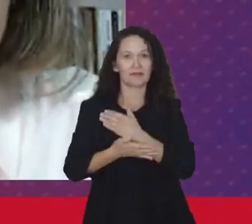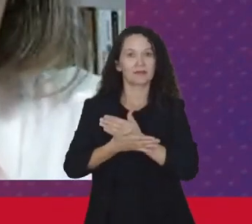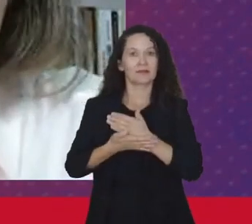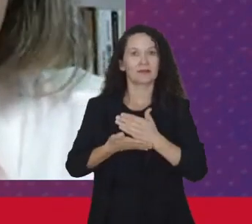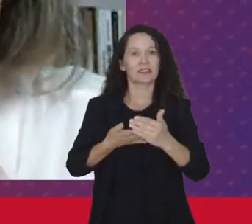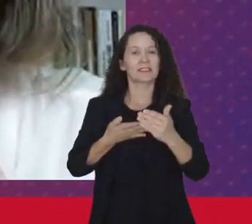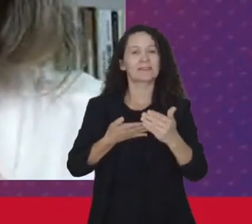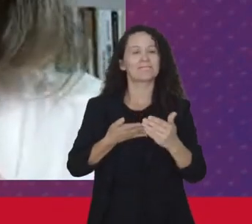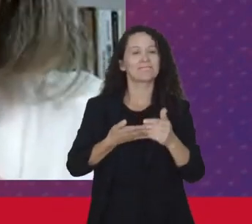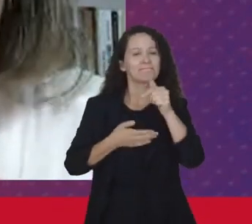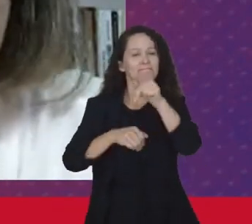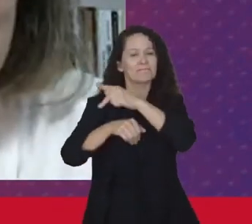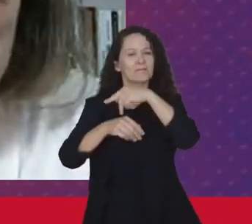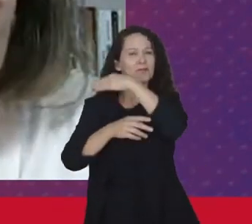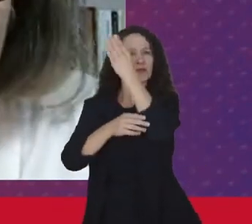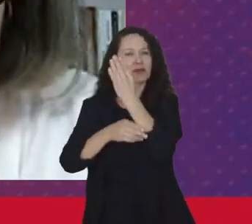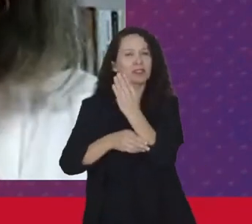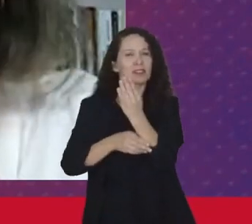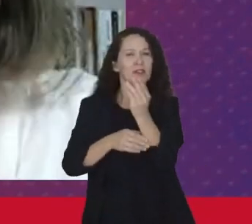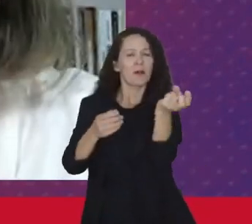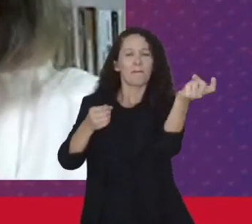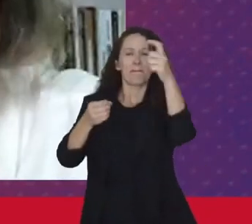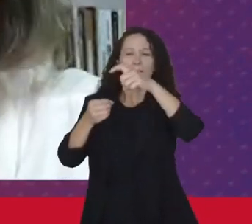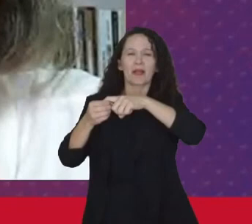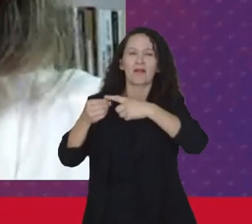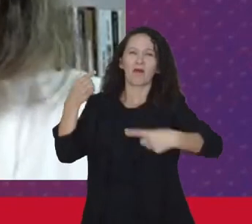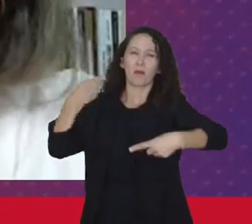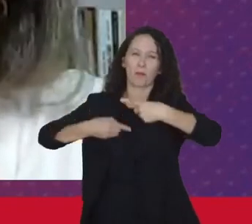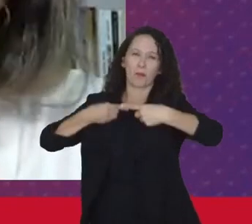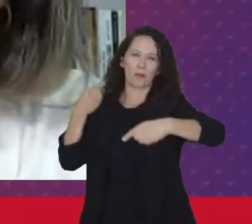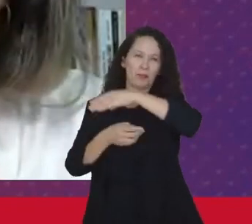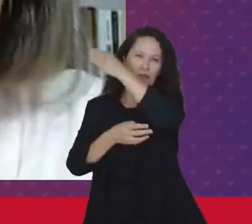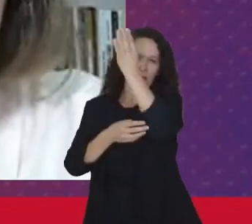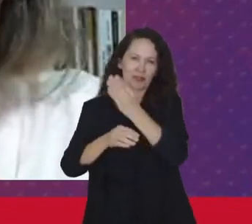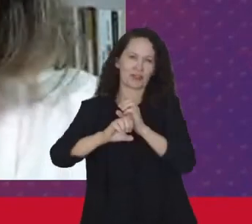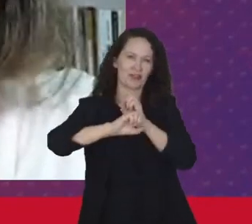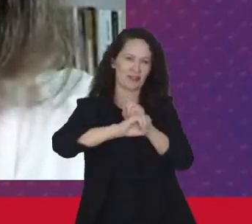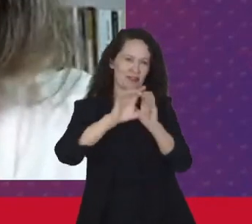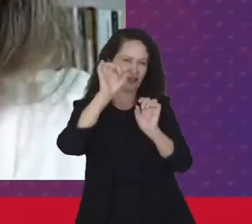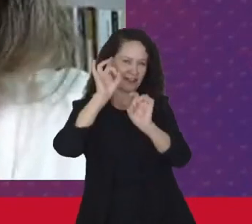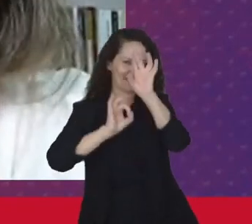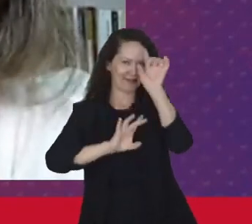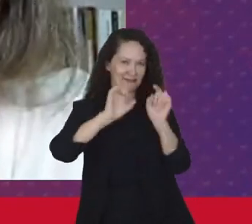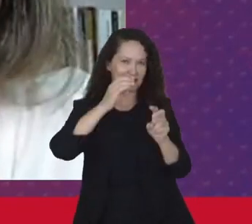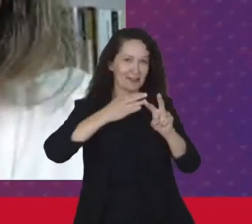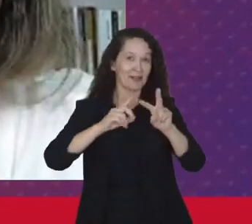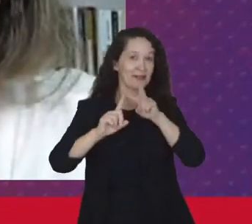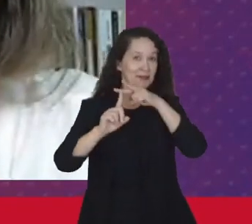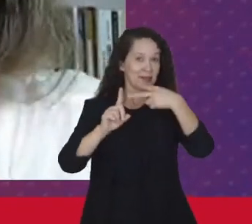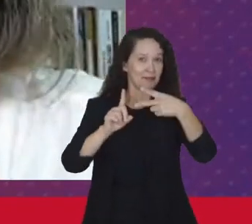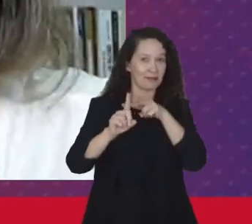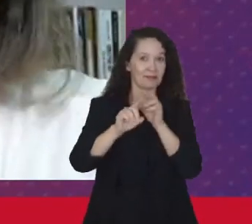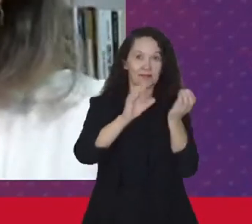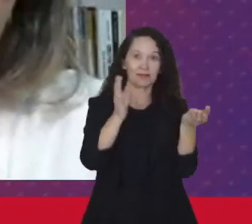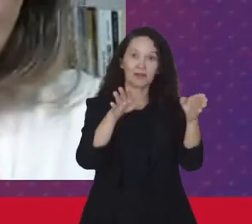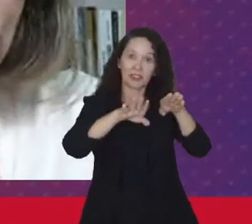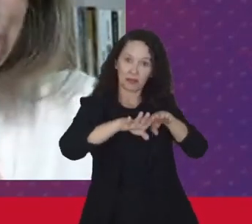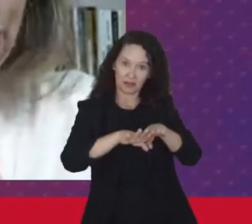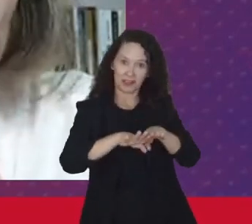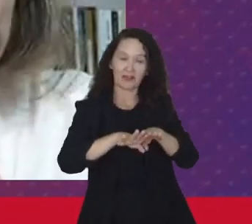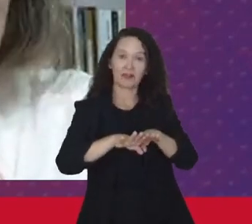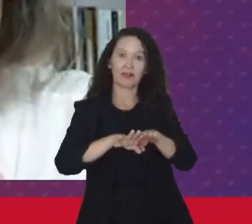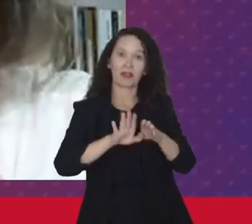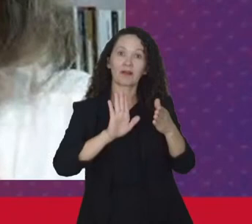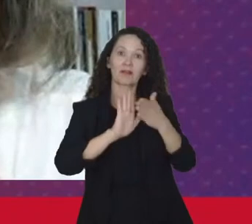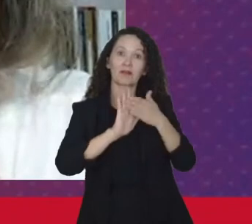um processo no Brasil para revisão da Política Nacional de Educação Especial na perspectiva da educação inclusiva, que foi